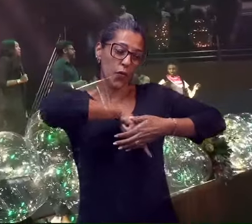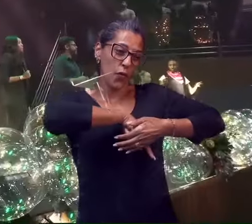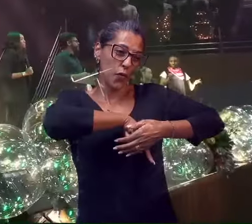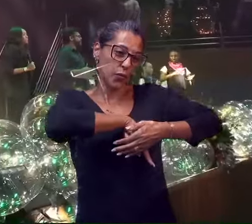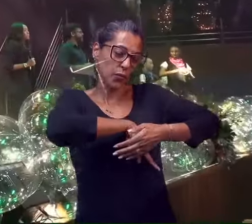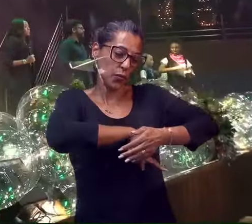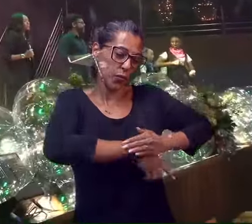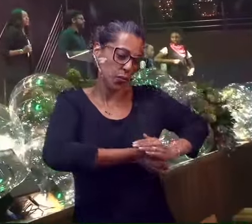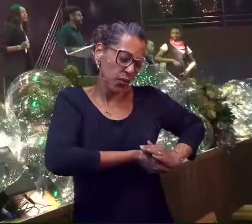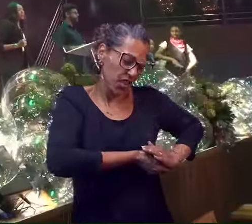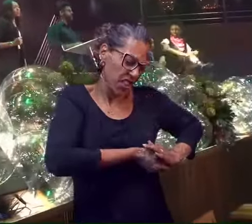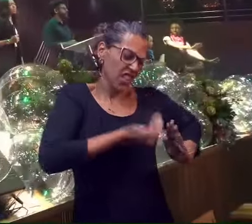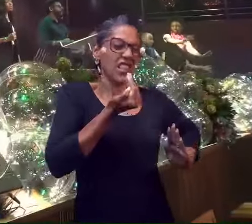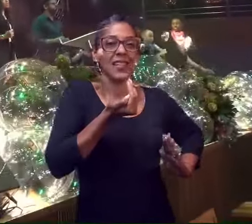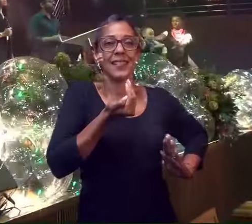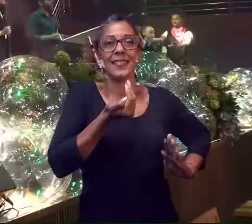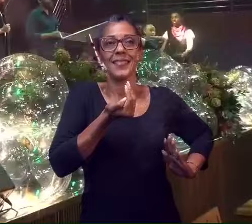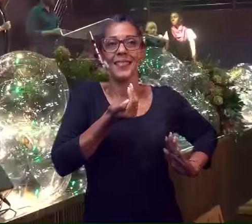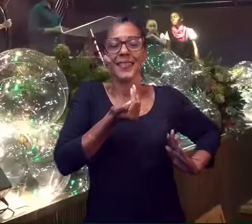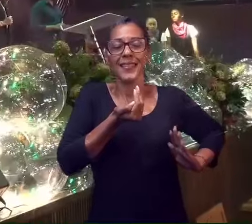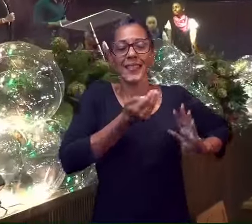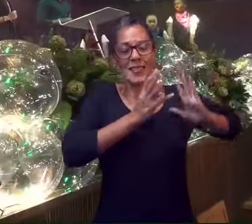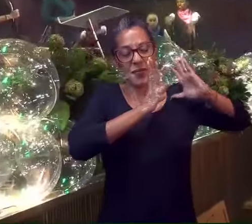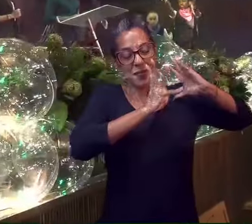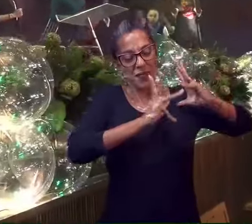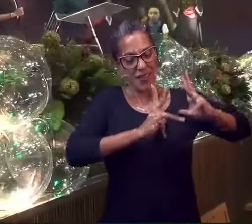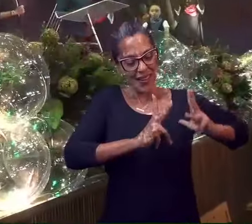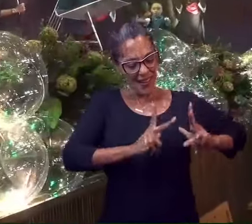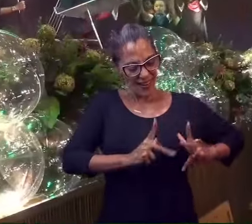e me faça